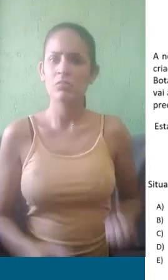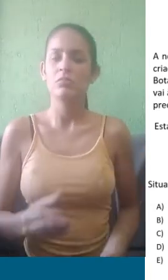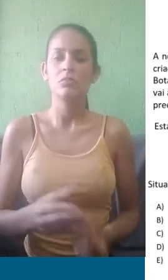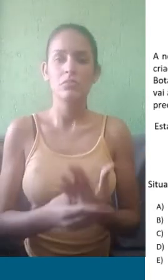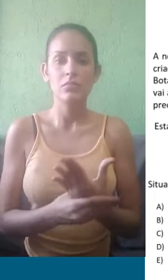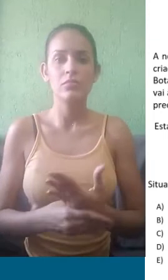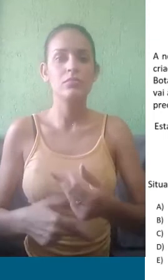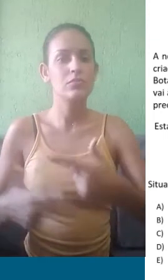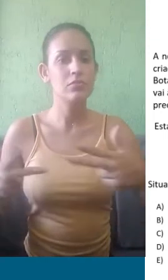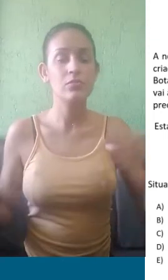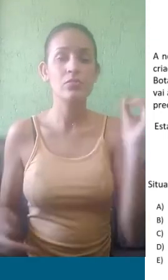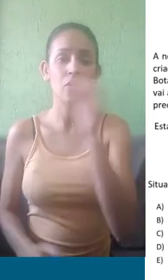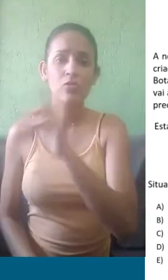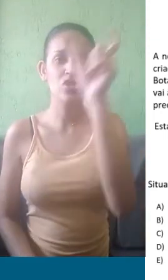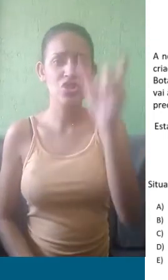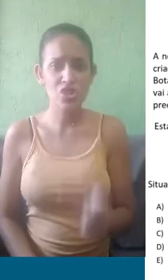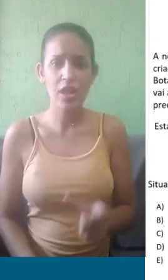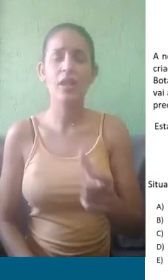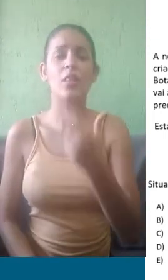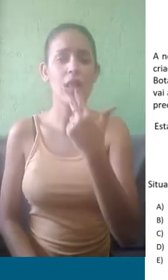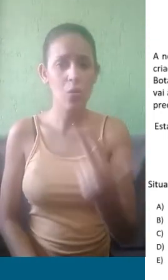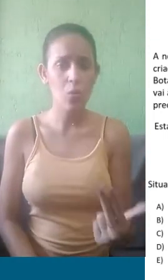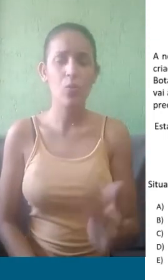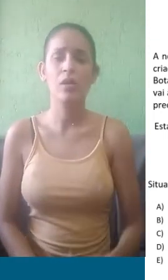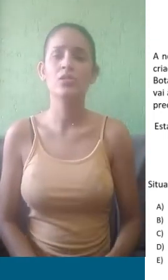no estilo, na linguagem e no conteúdo.